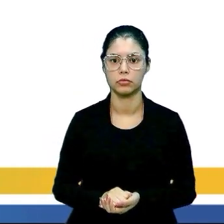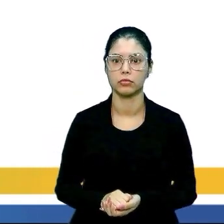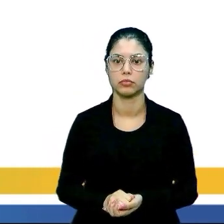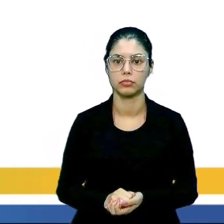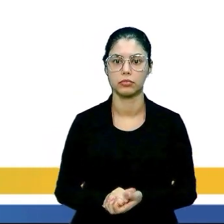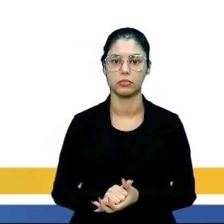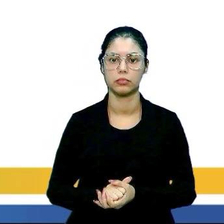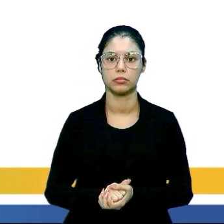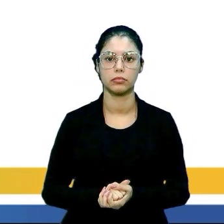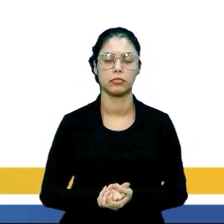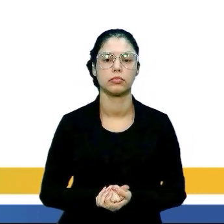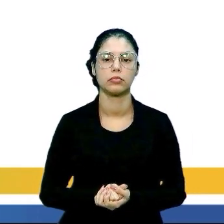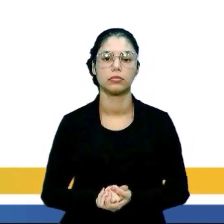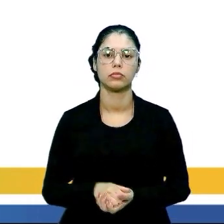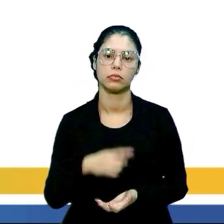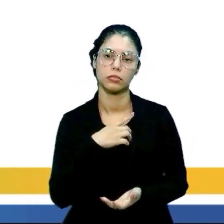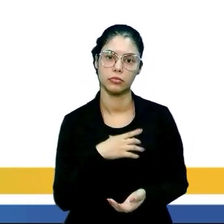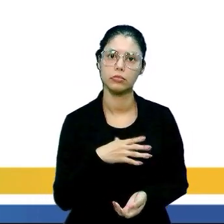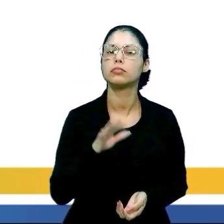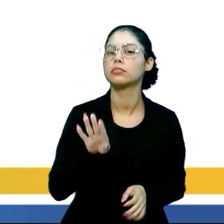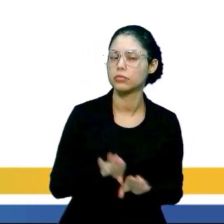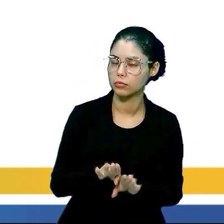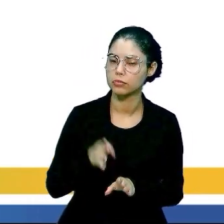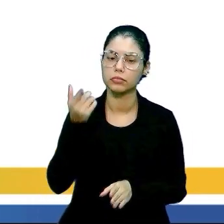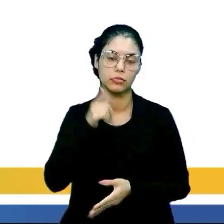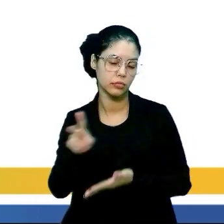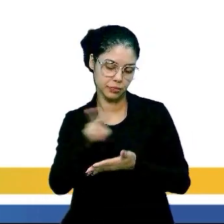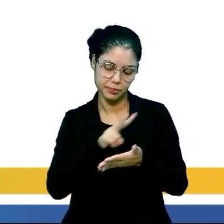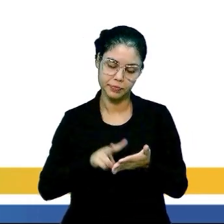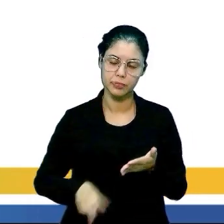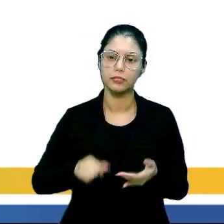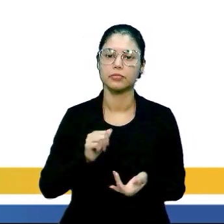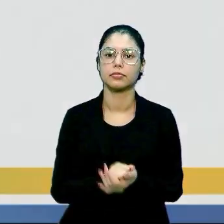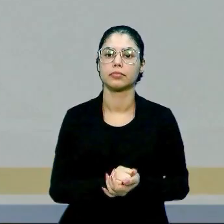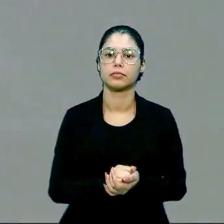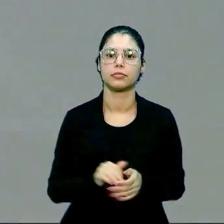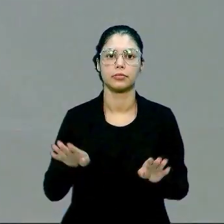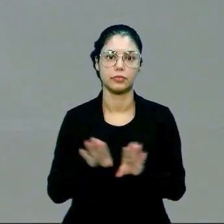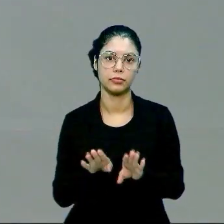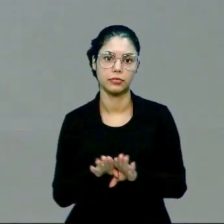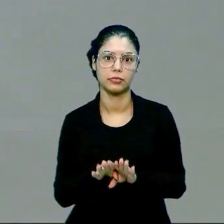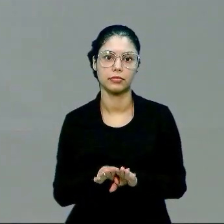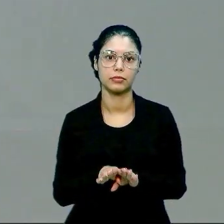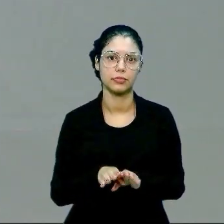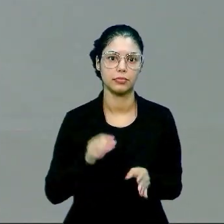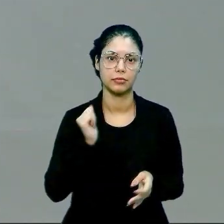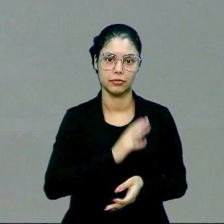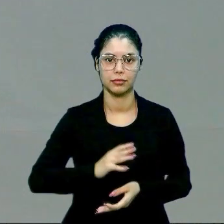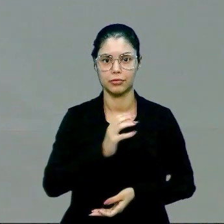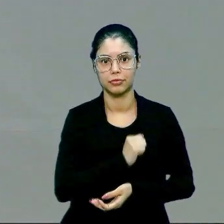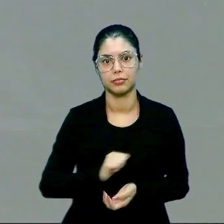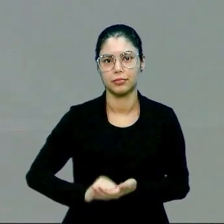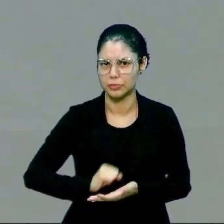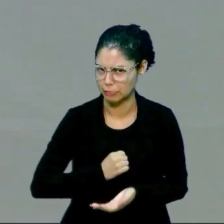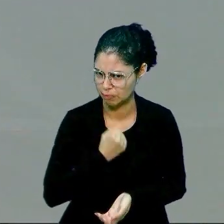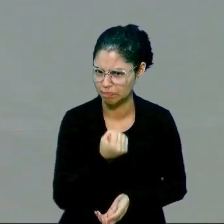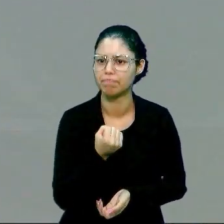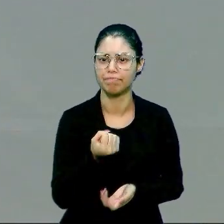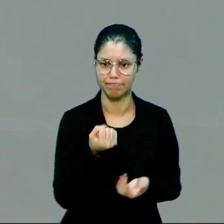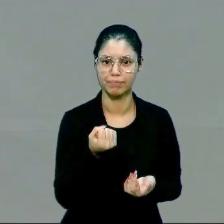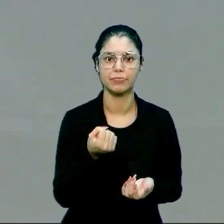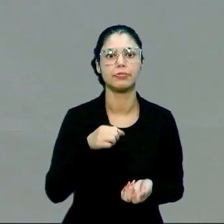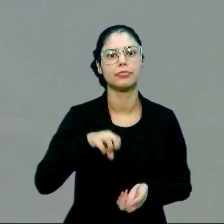Clarice Lispector. Tive o prazer de ler. Sério, vocês acham que vocês ou vão amar muito ou vão odiar